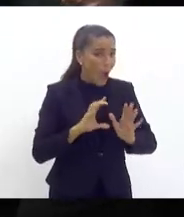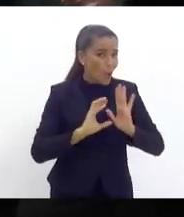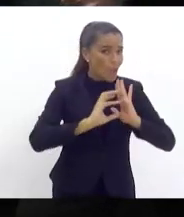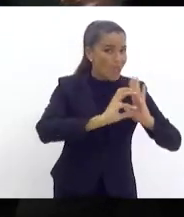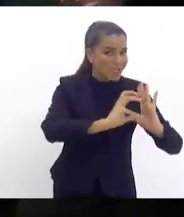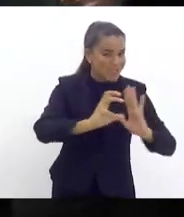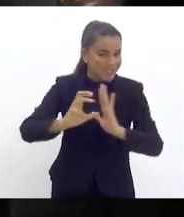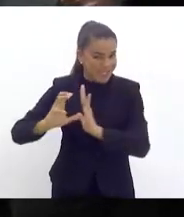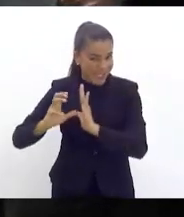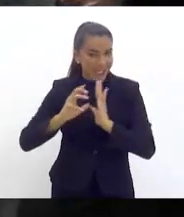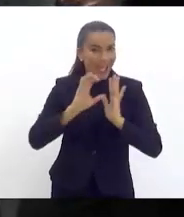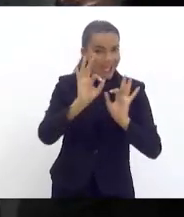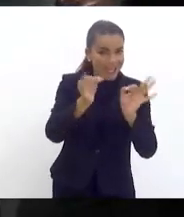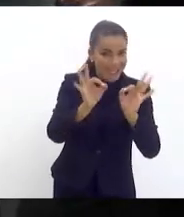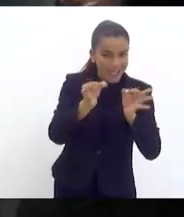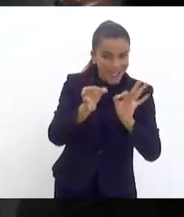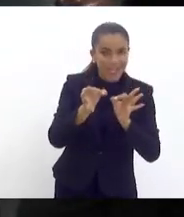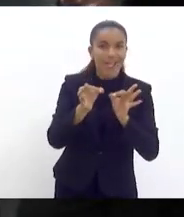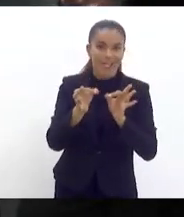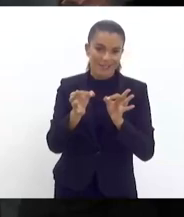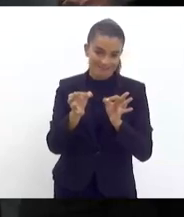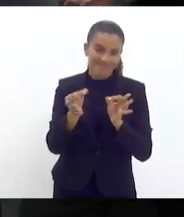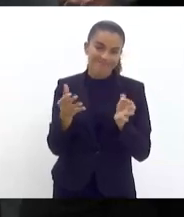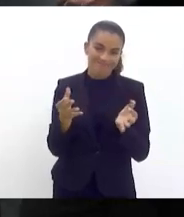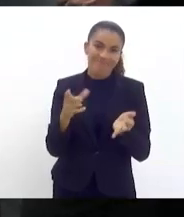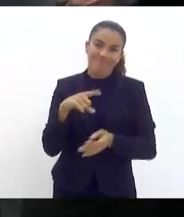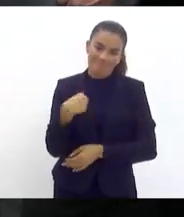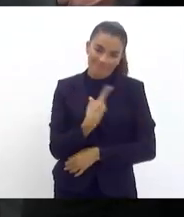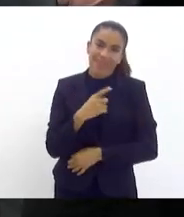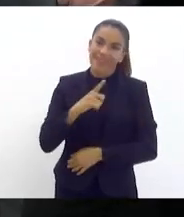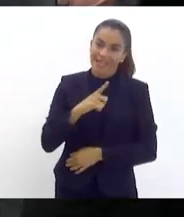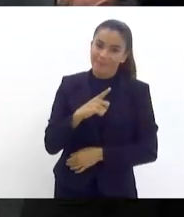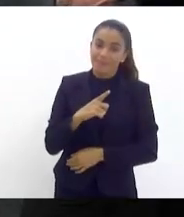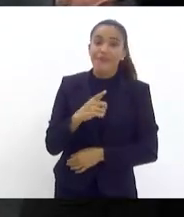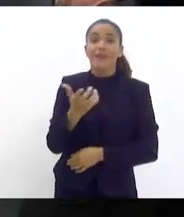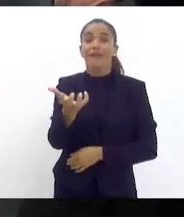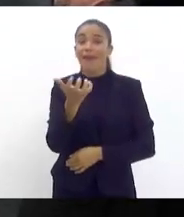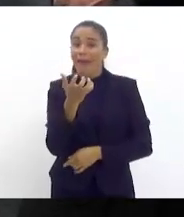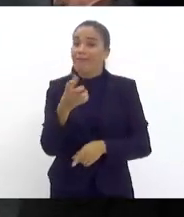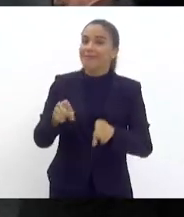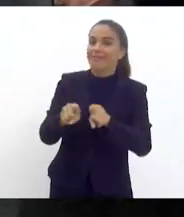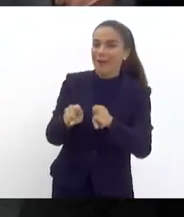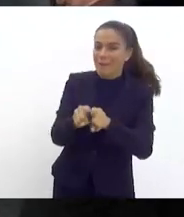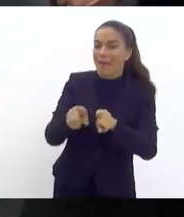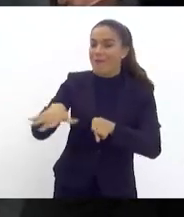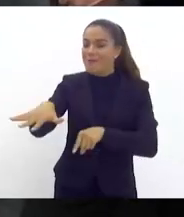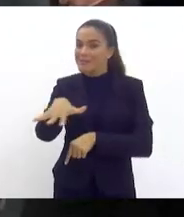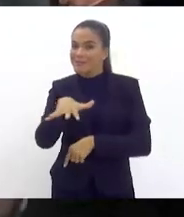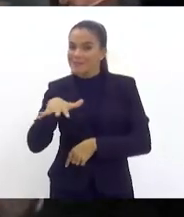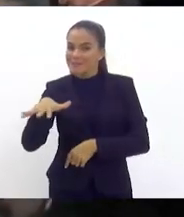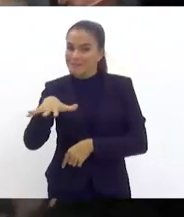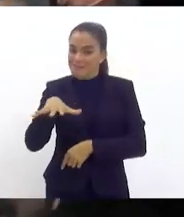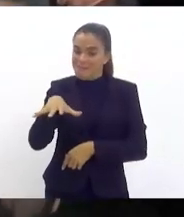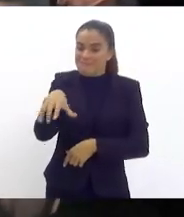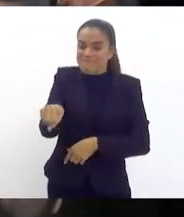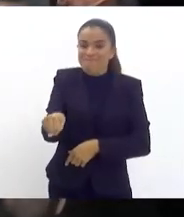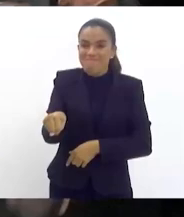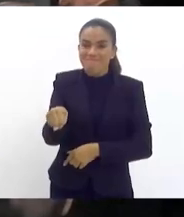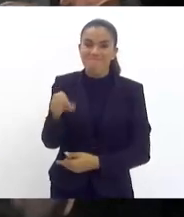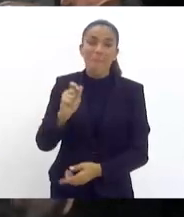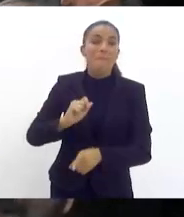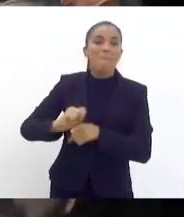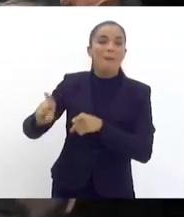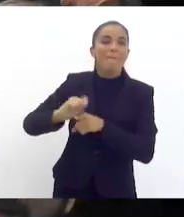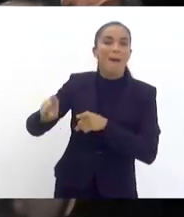alguma entidade, seja ela qual for, que quer também ter um espaço pago pelo governo